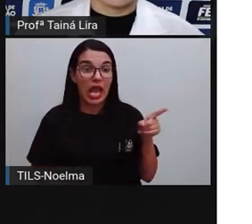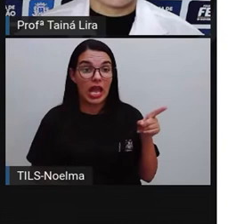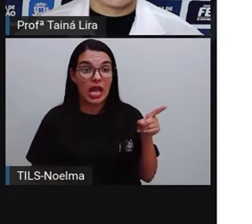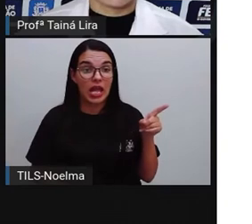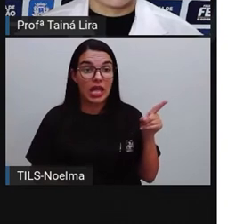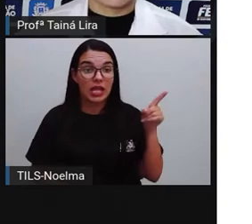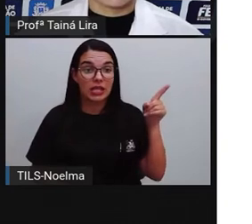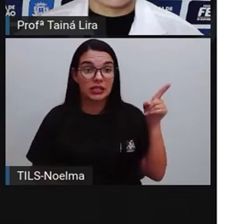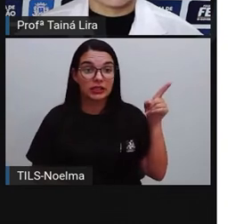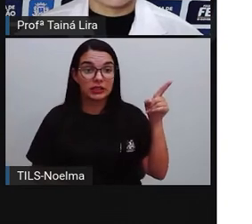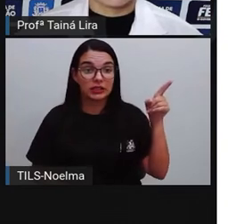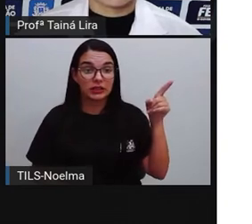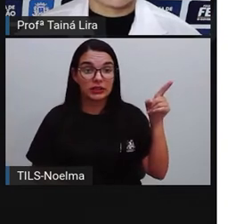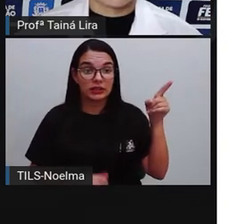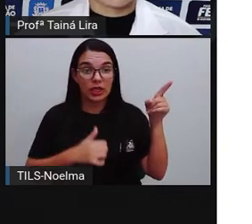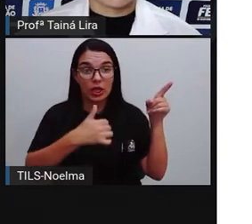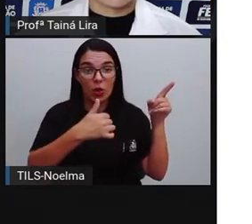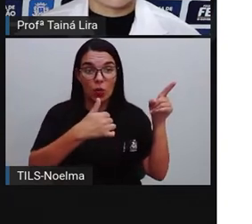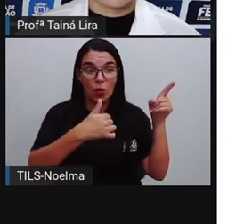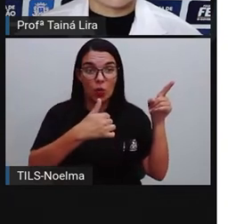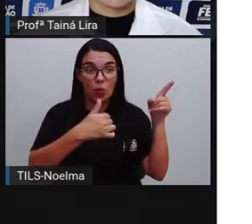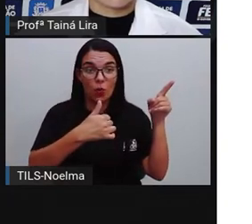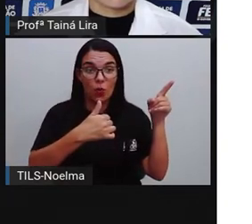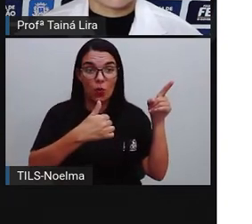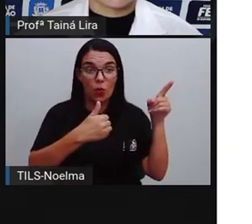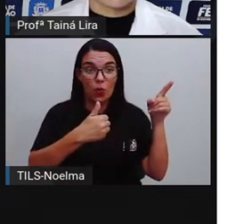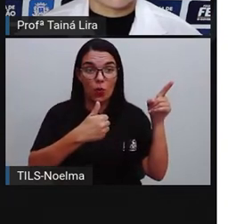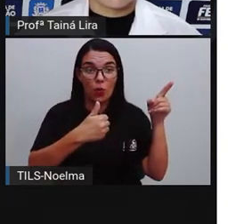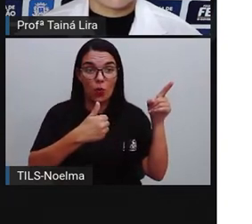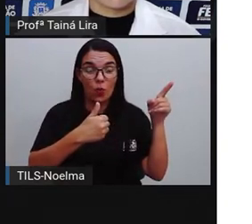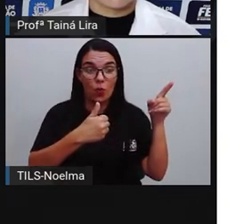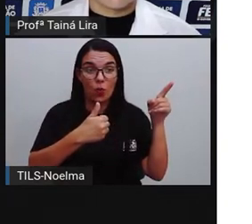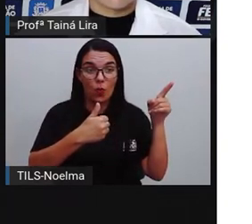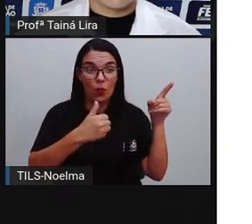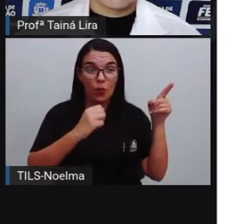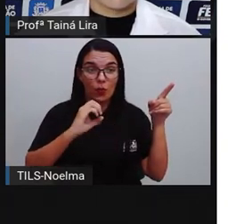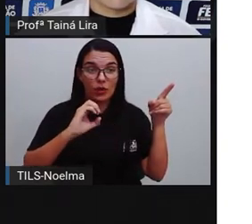aqui E aí